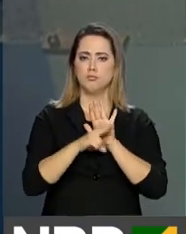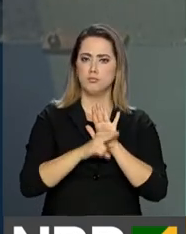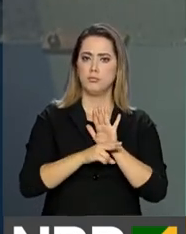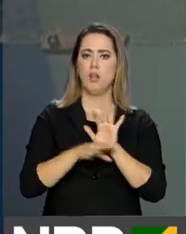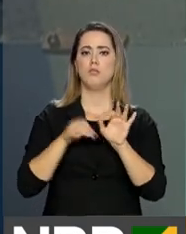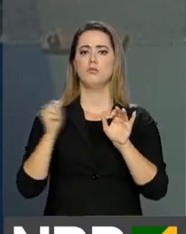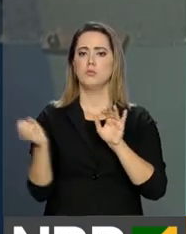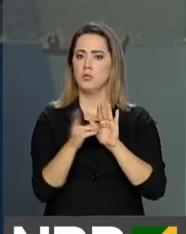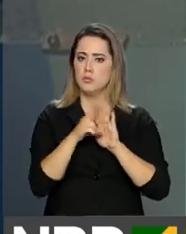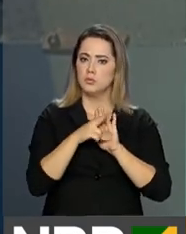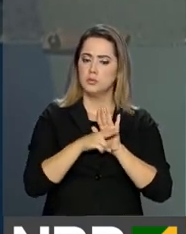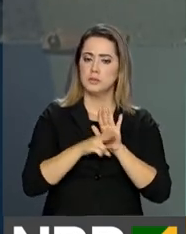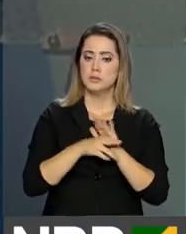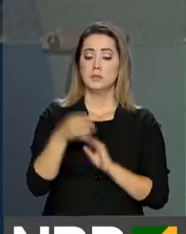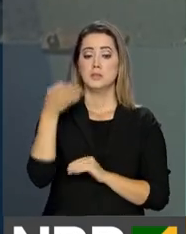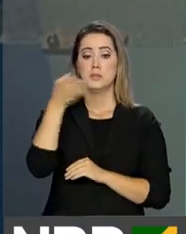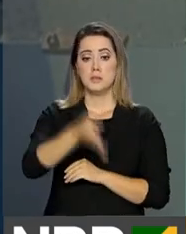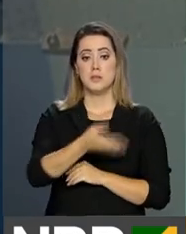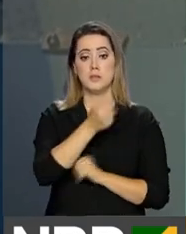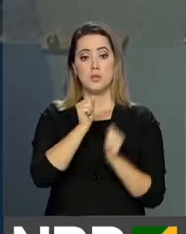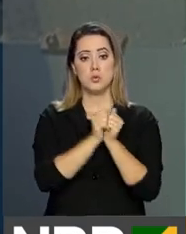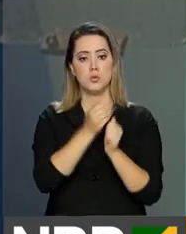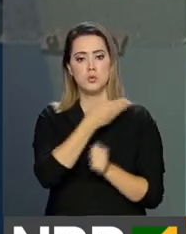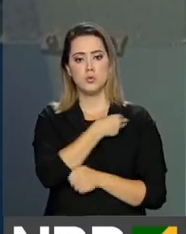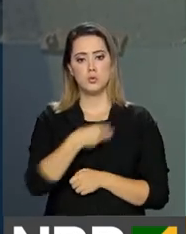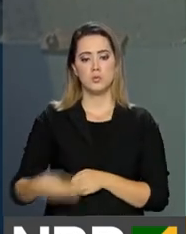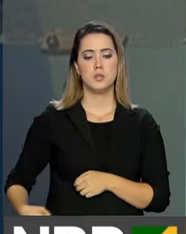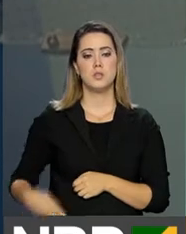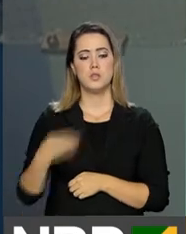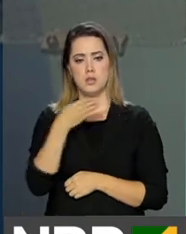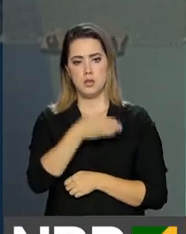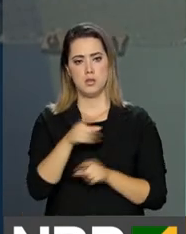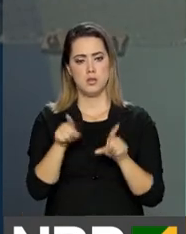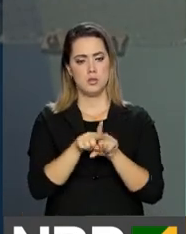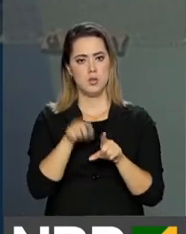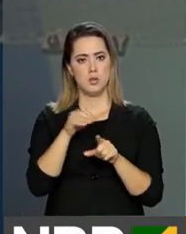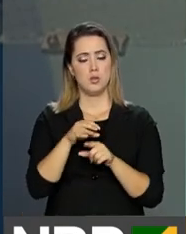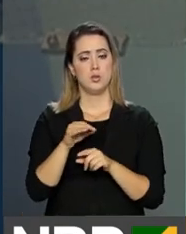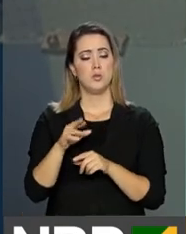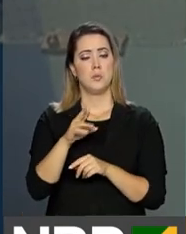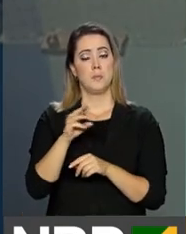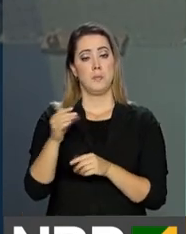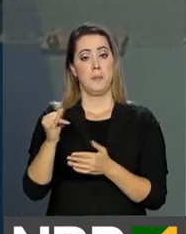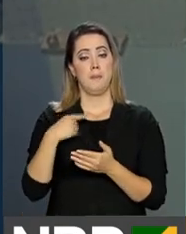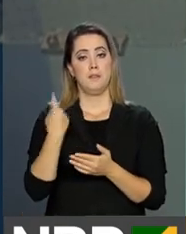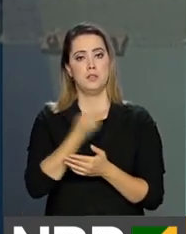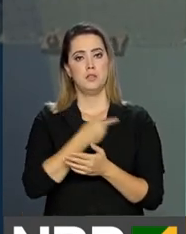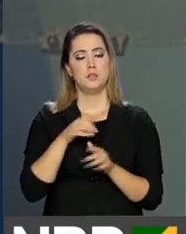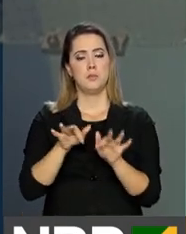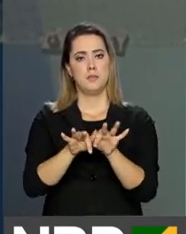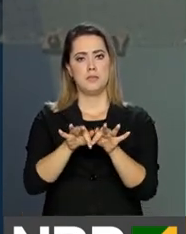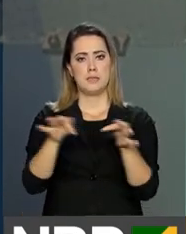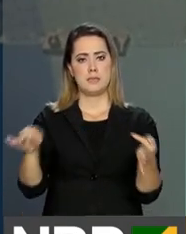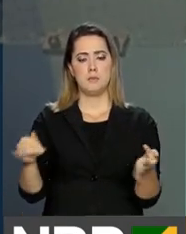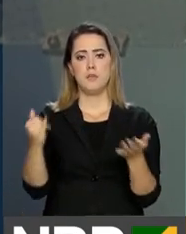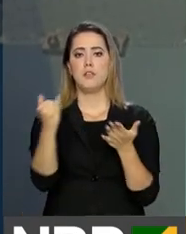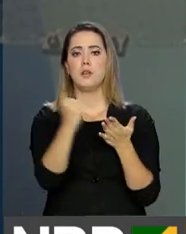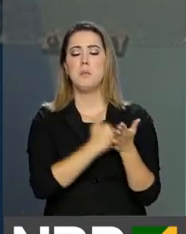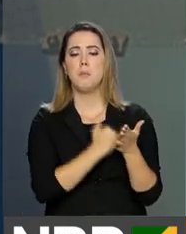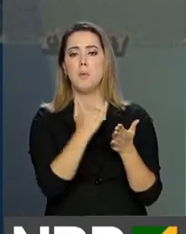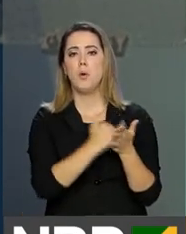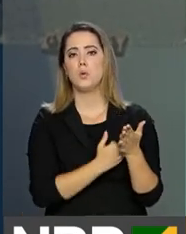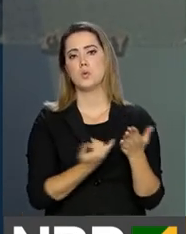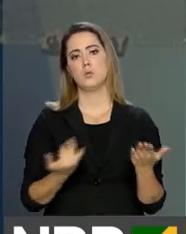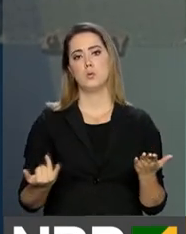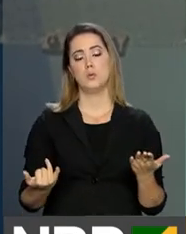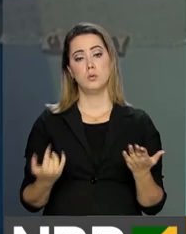o deputado Rauli, que está cuidando da reforma tributária, que eu estou chamando de simplificação tributária. Simplificação porque